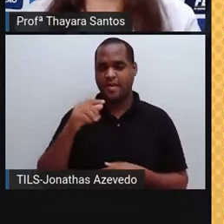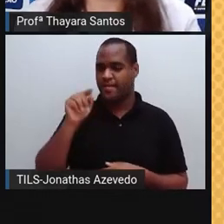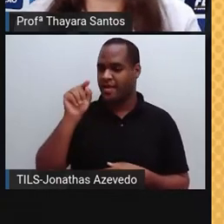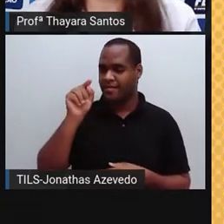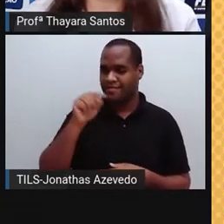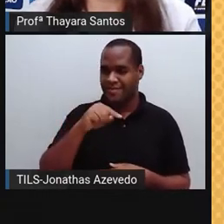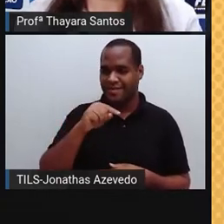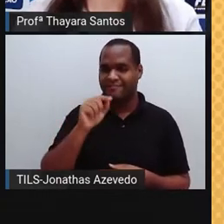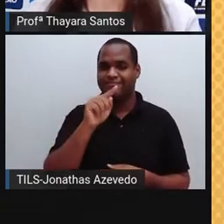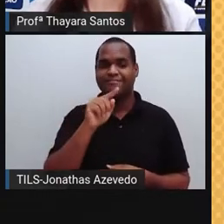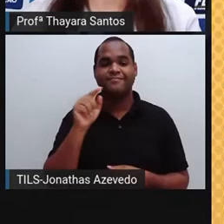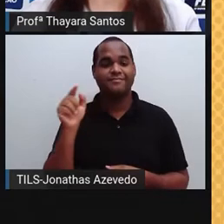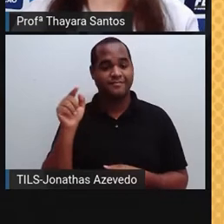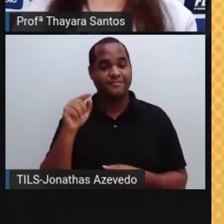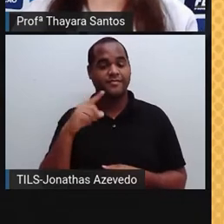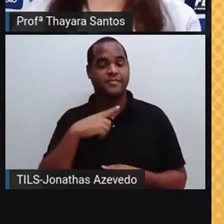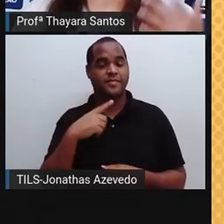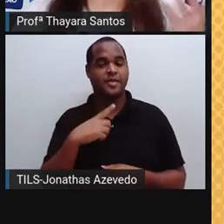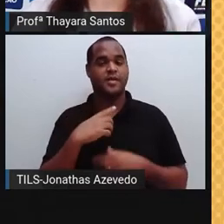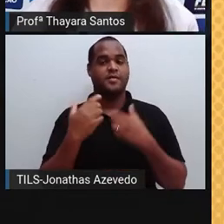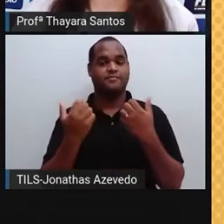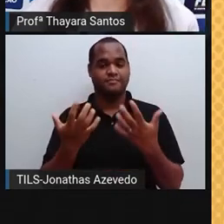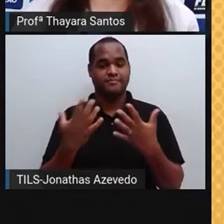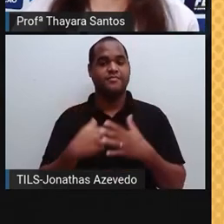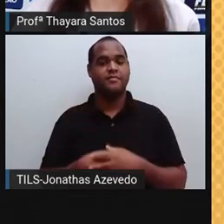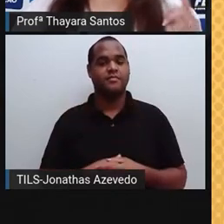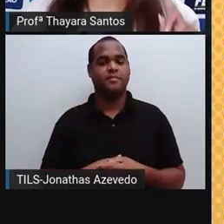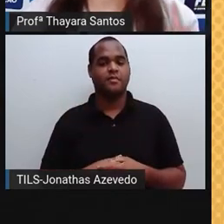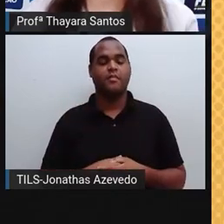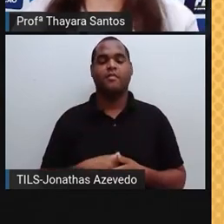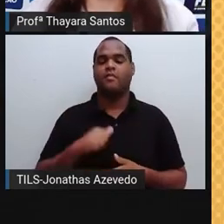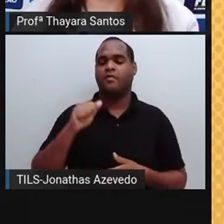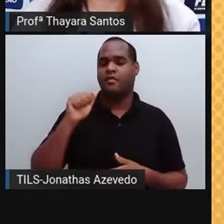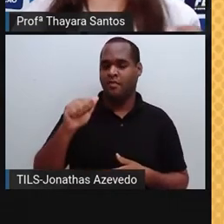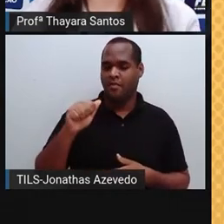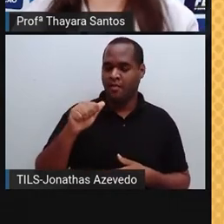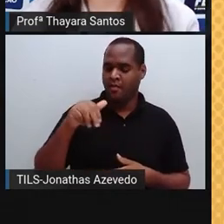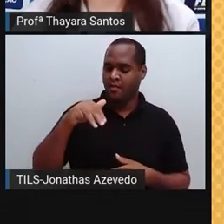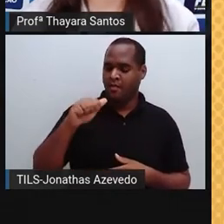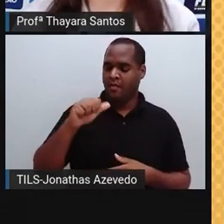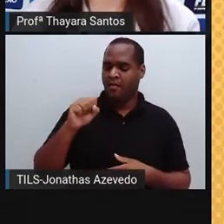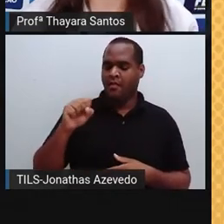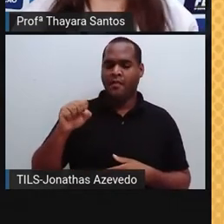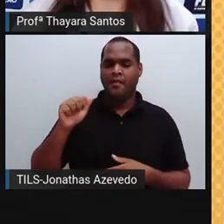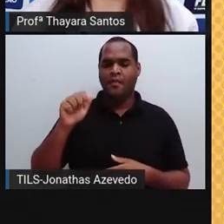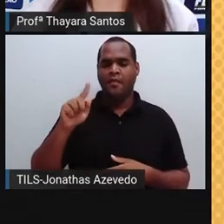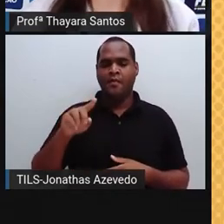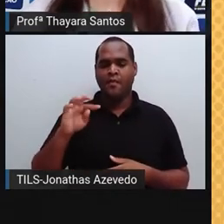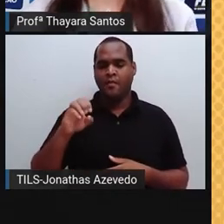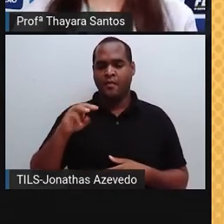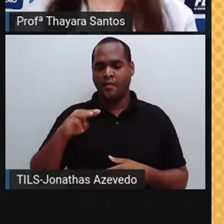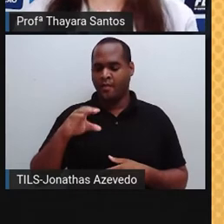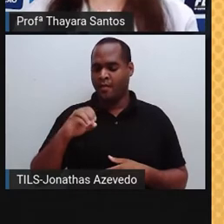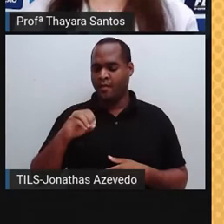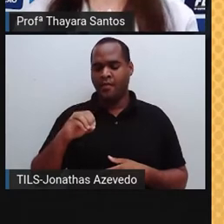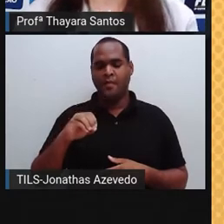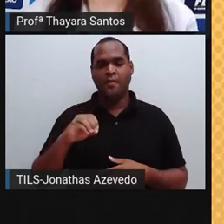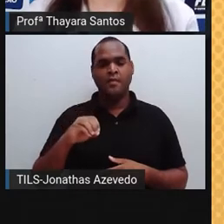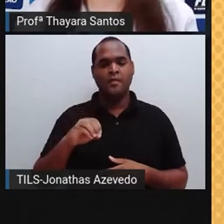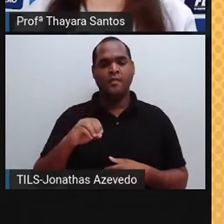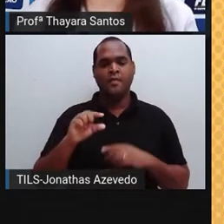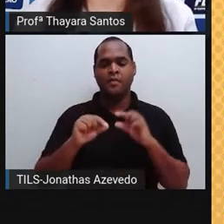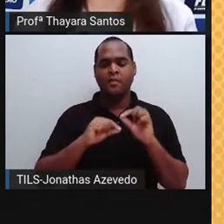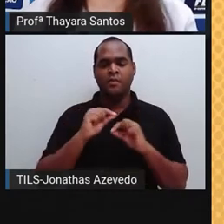aqui em cima e ela representa o número de elétrons. E a letra A representa a massa atômica. E o que é essa